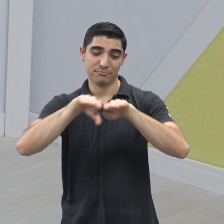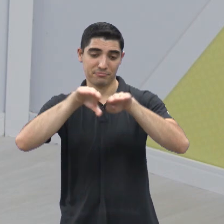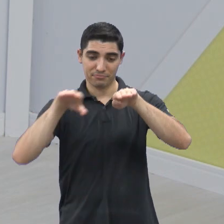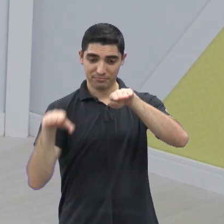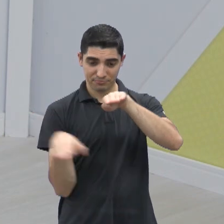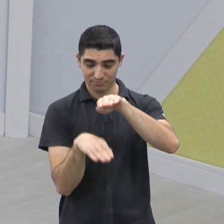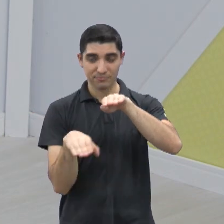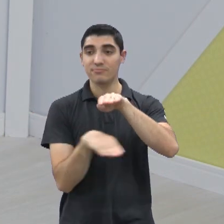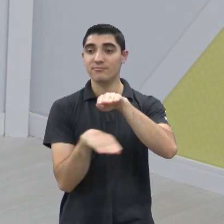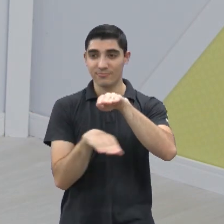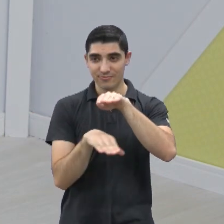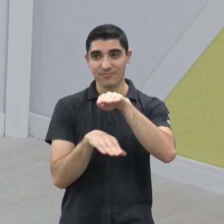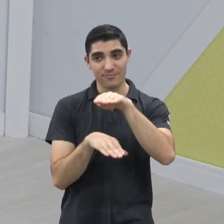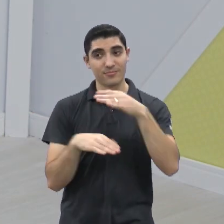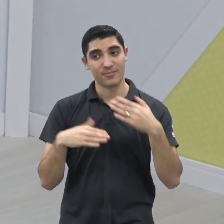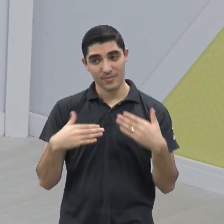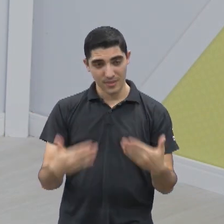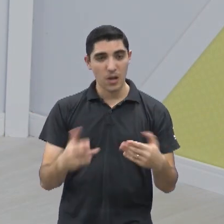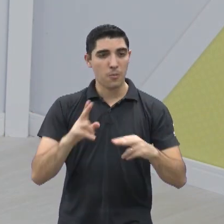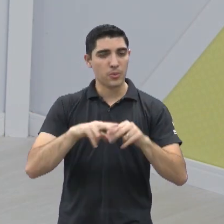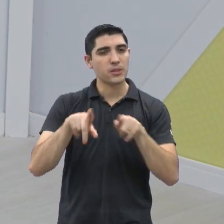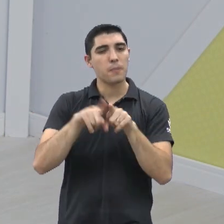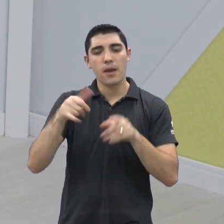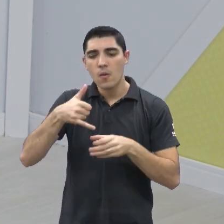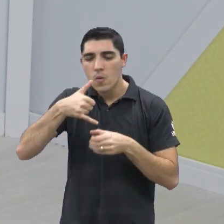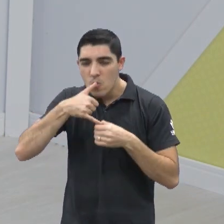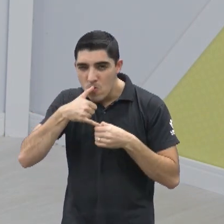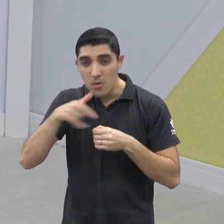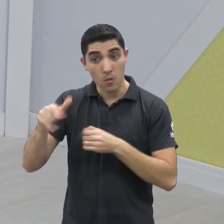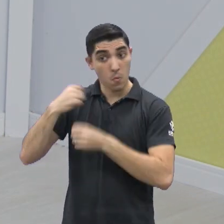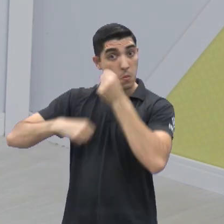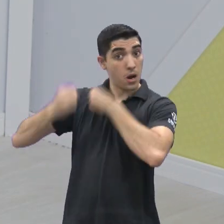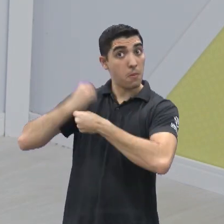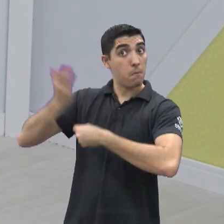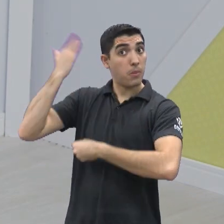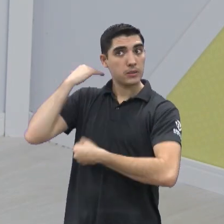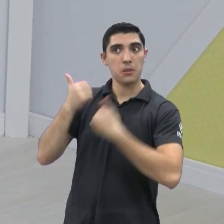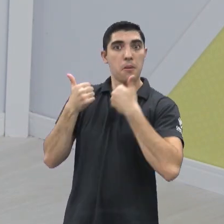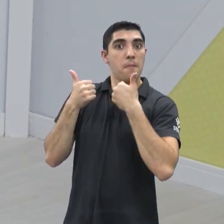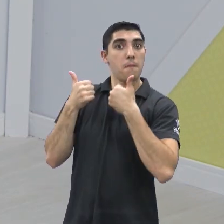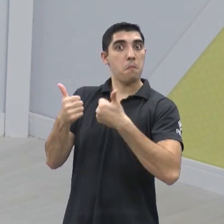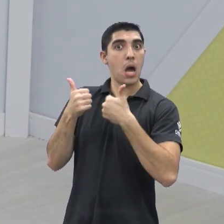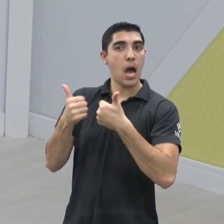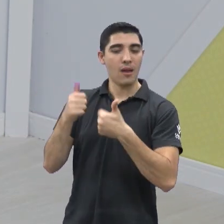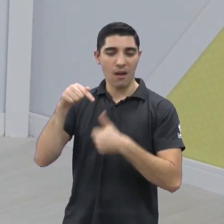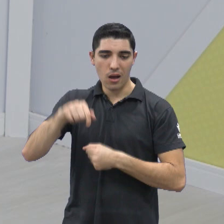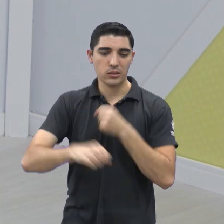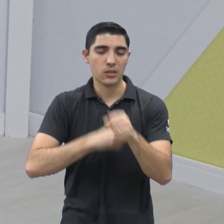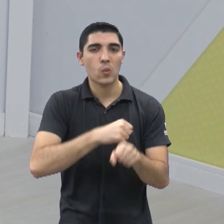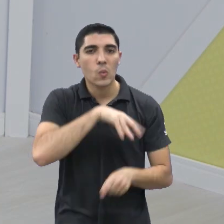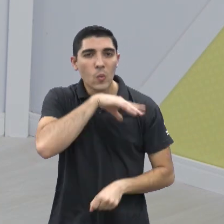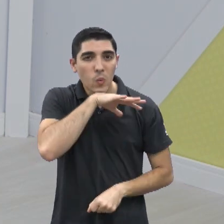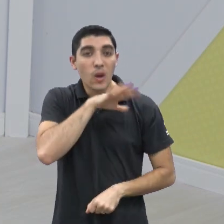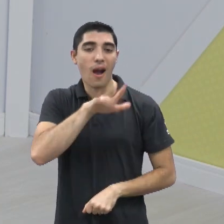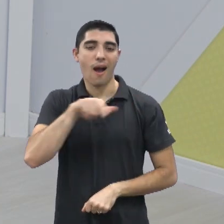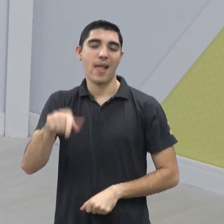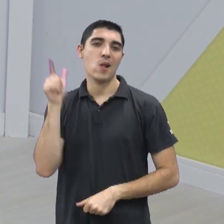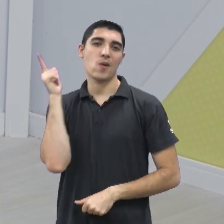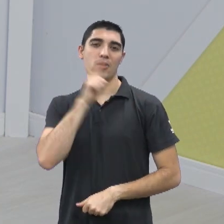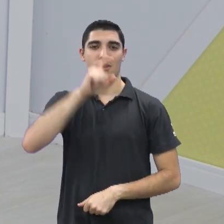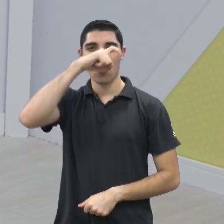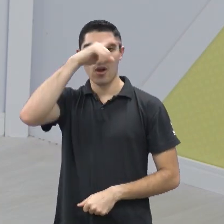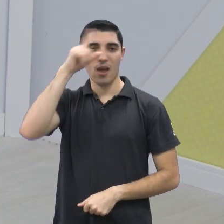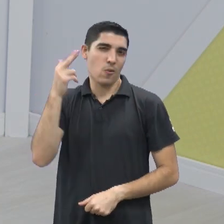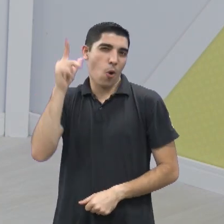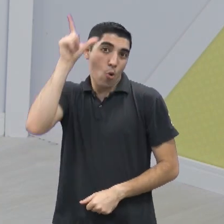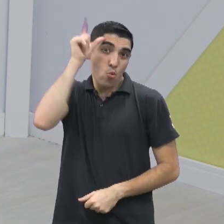ali na penúltima posição por conta da temporada do ano passado, que foi bem melhor que essa, acabou escapando. Portanto, nós teremos